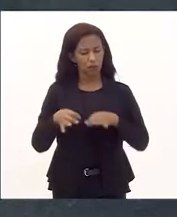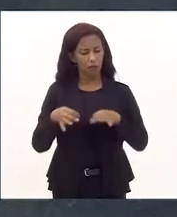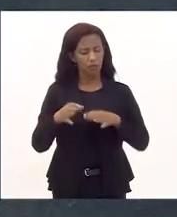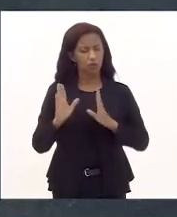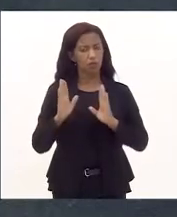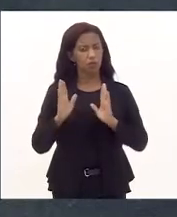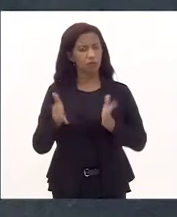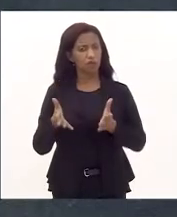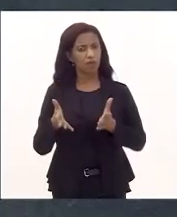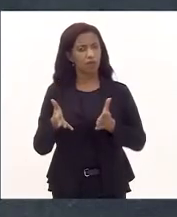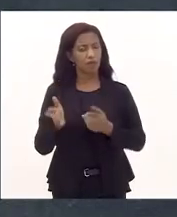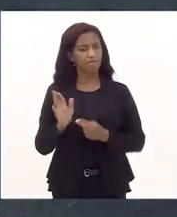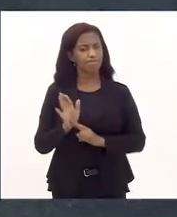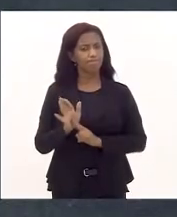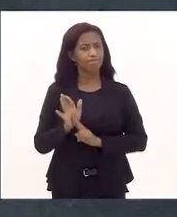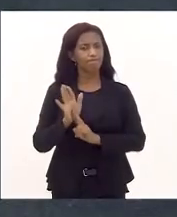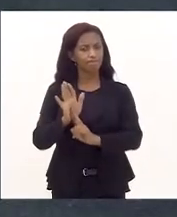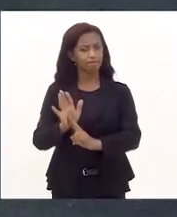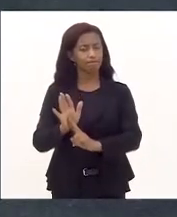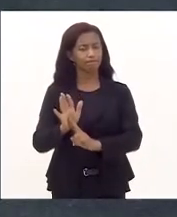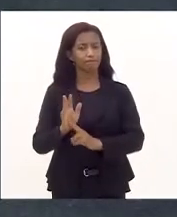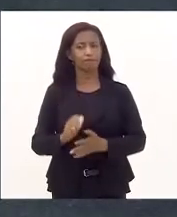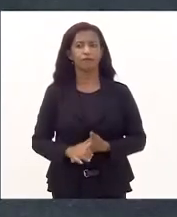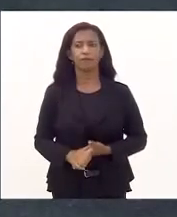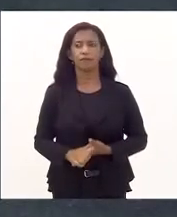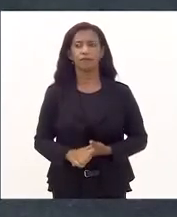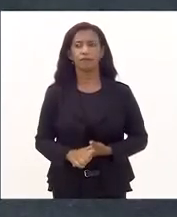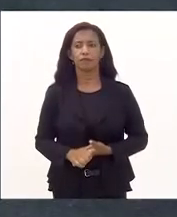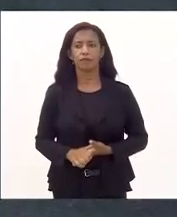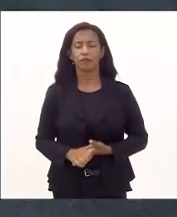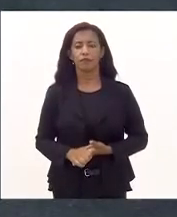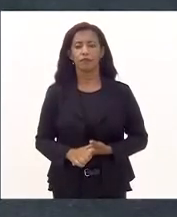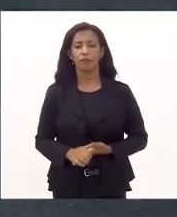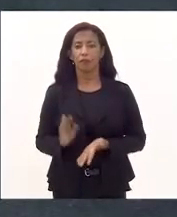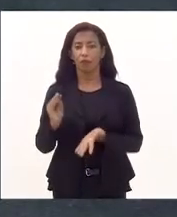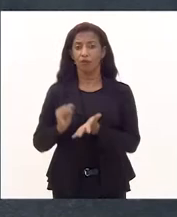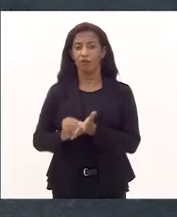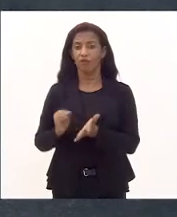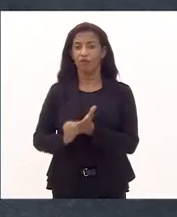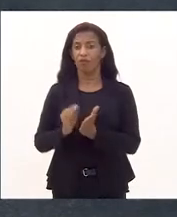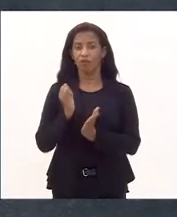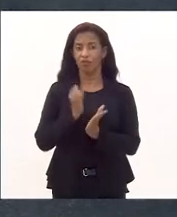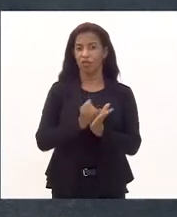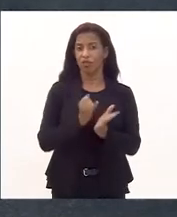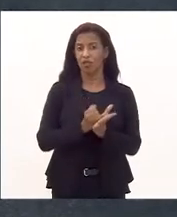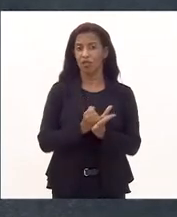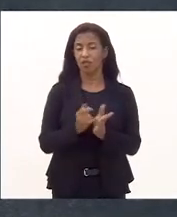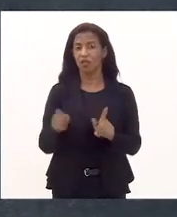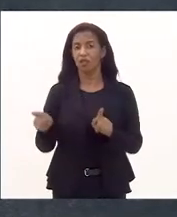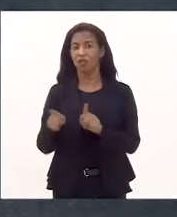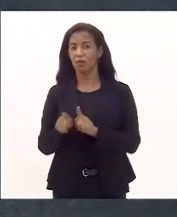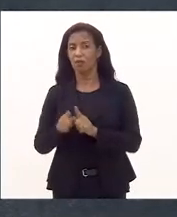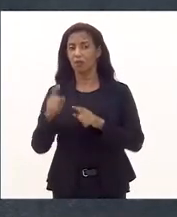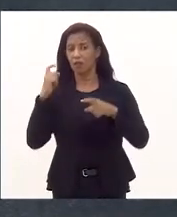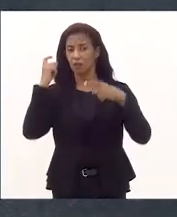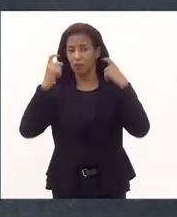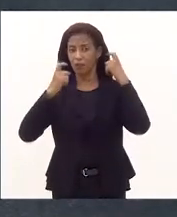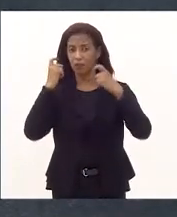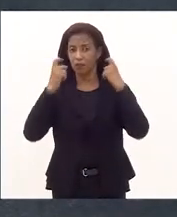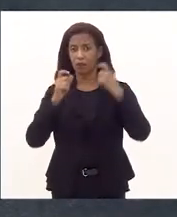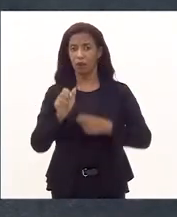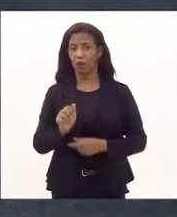que vai representar uma renúncia de receita, não é? Ao mesmo tempo, tem uma preocupação do